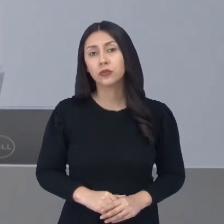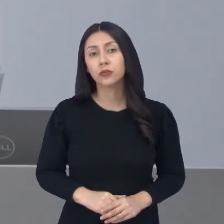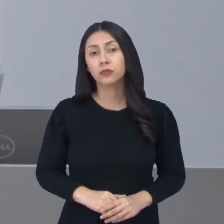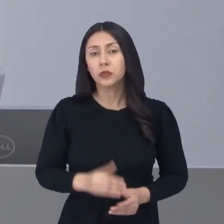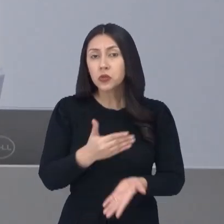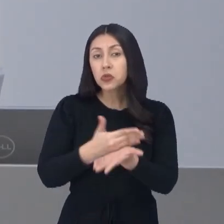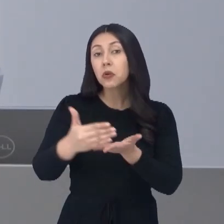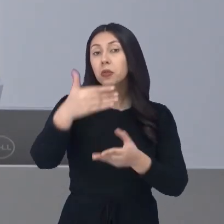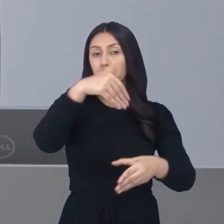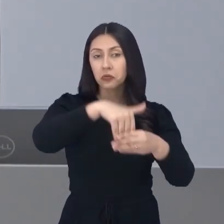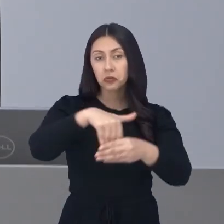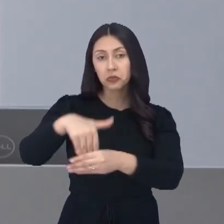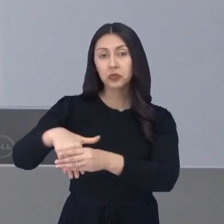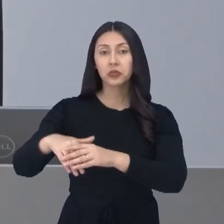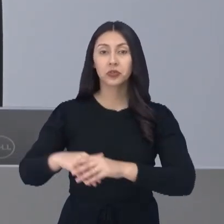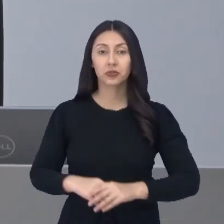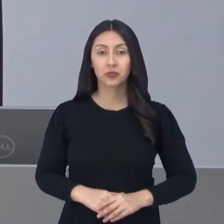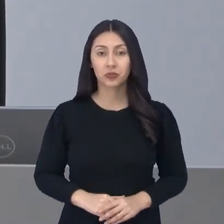Aberta a votação.